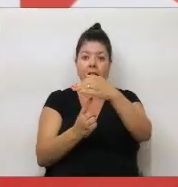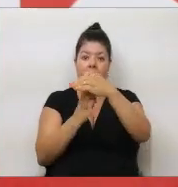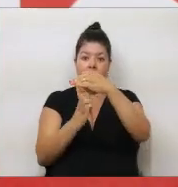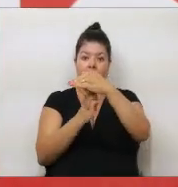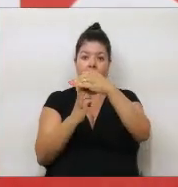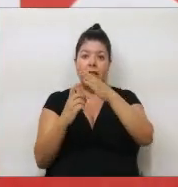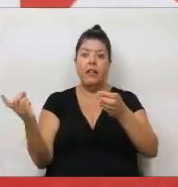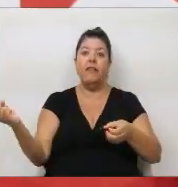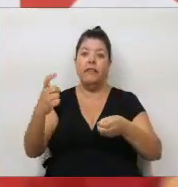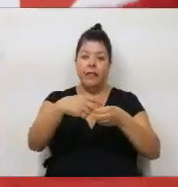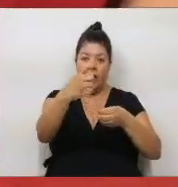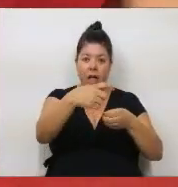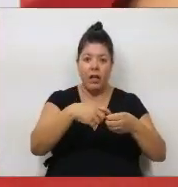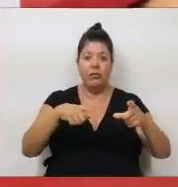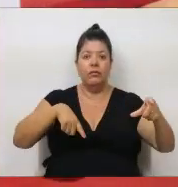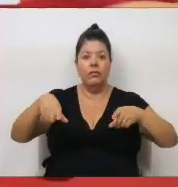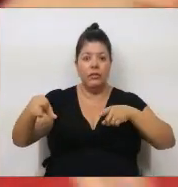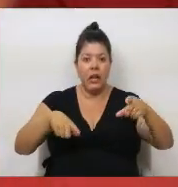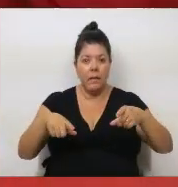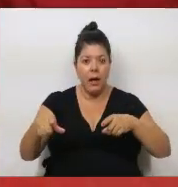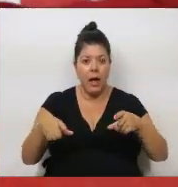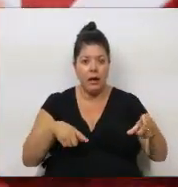se instalem ali